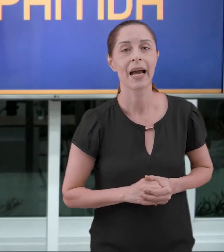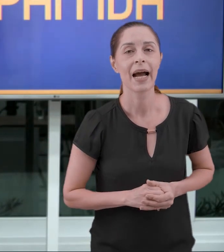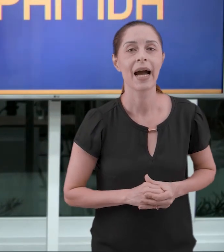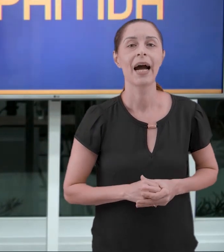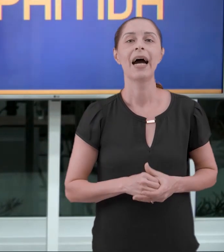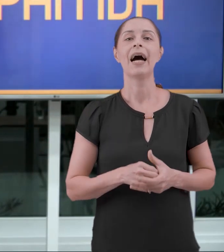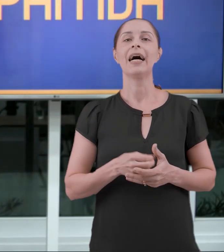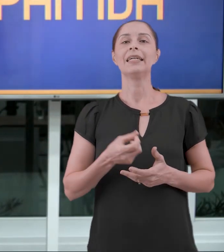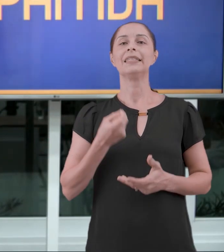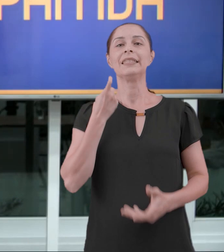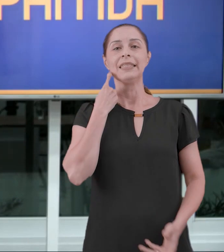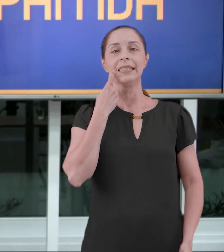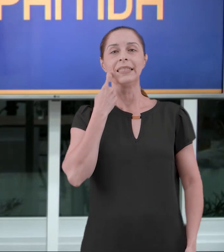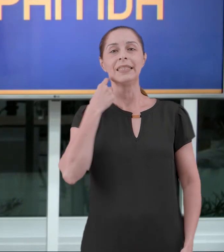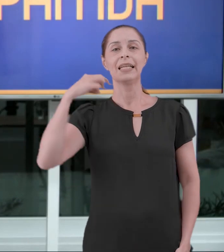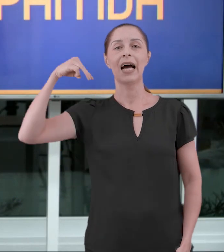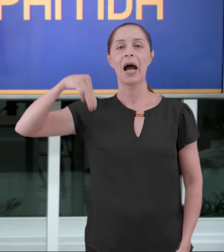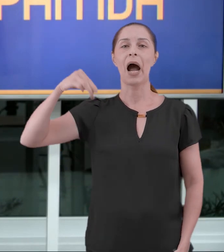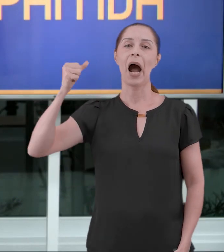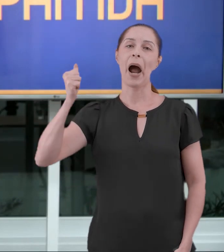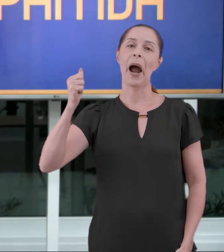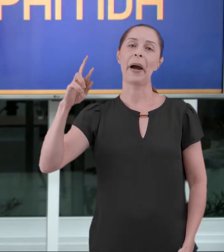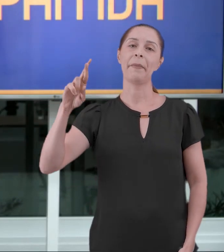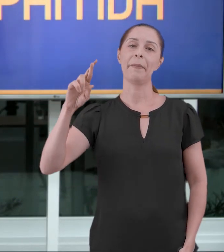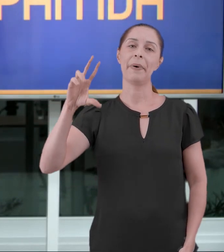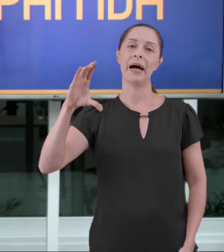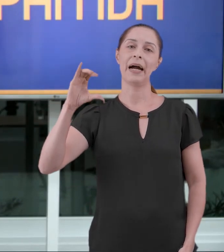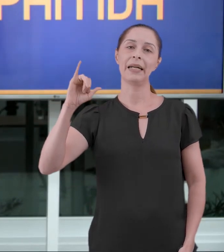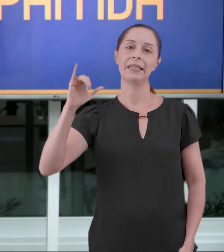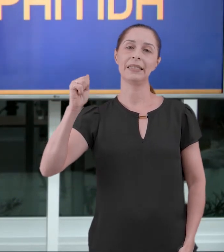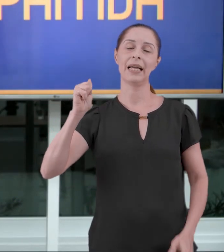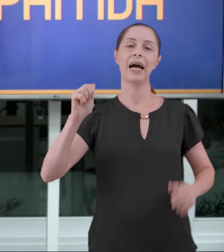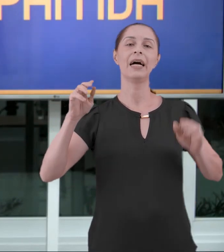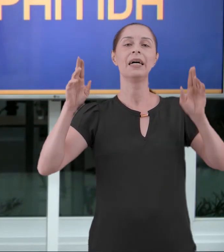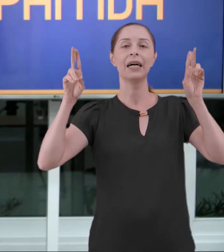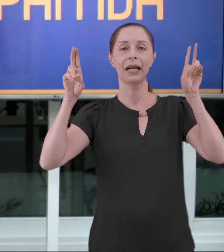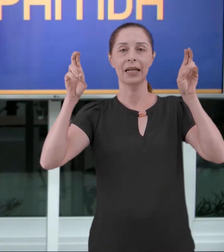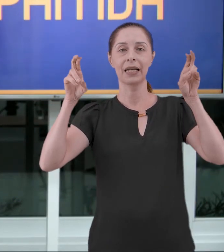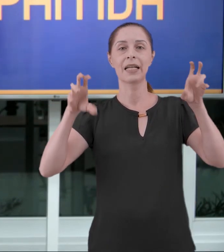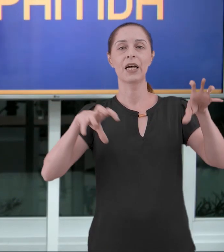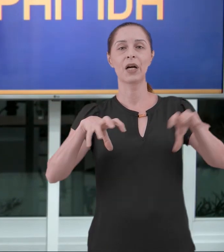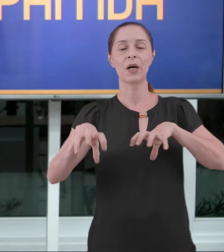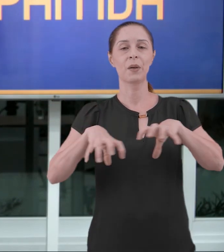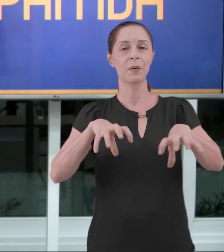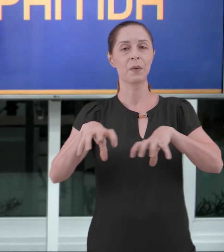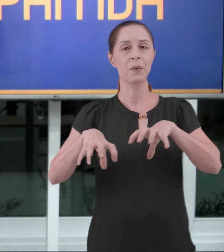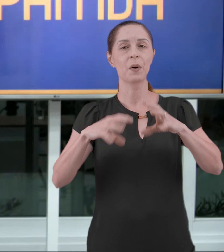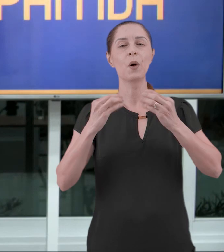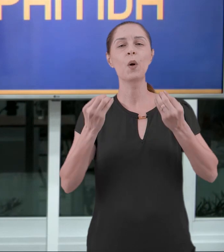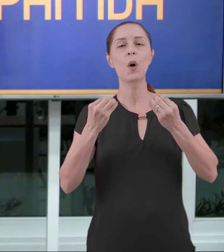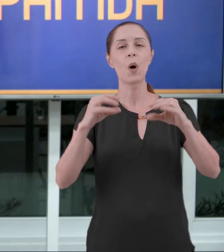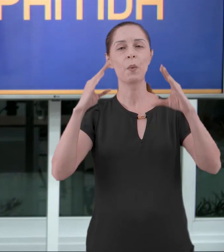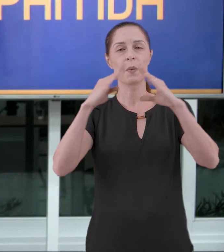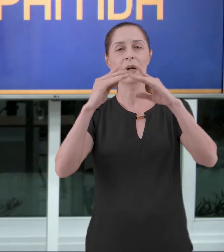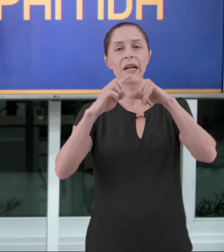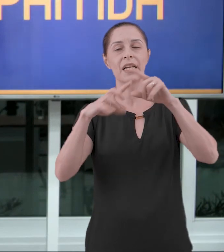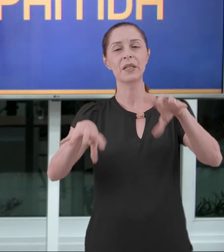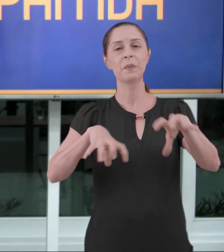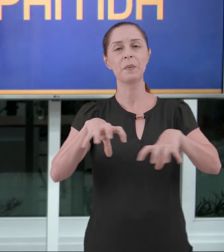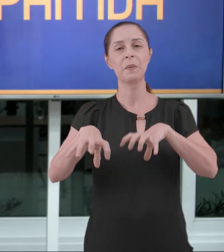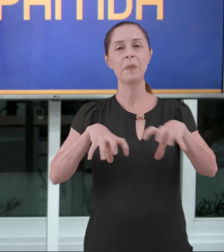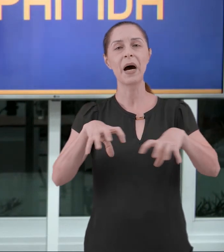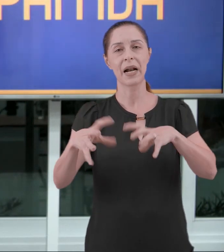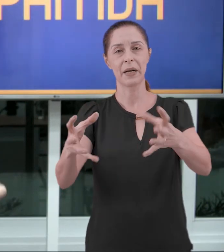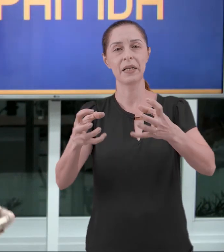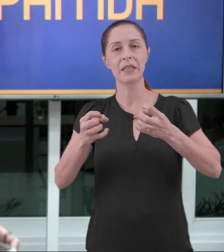Regis, possibilidades e caminhos que a igreja pode seguir. E no sábado, a alegria de ser acolhido.